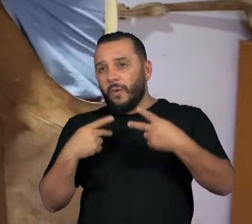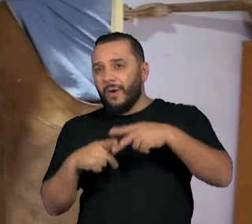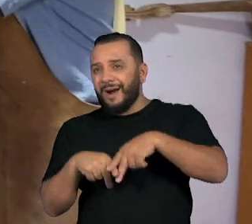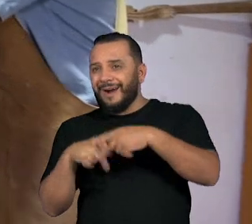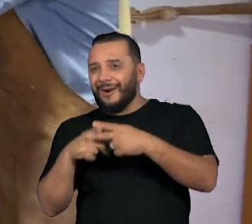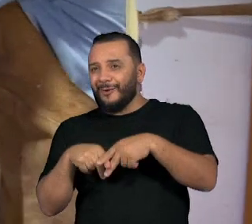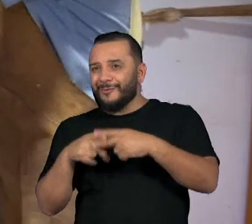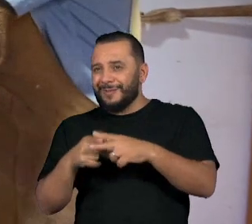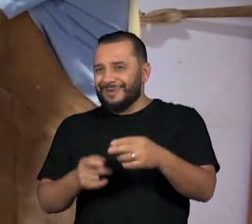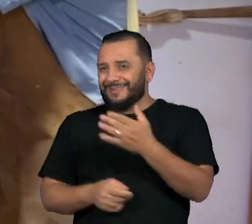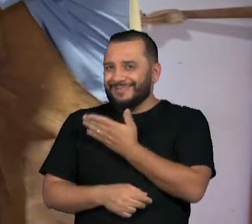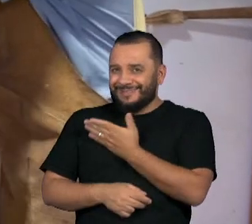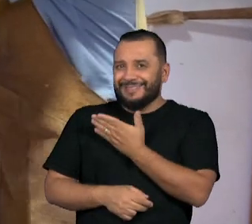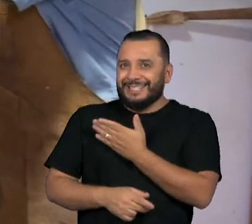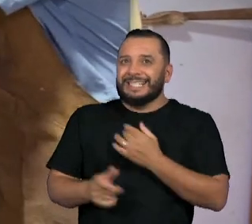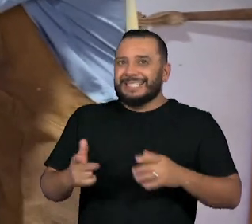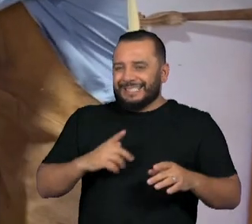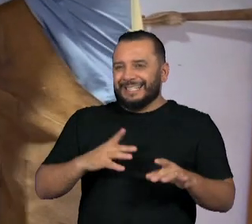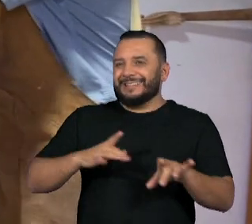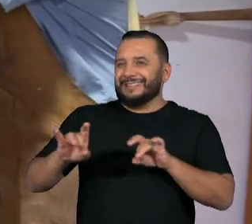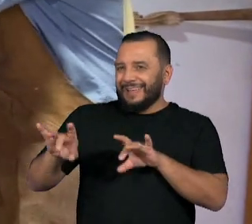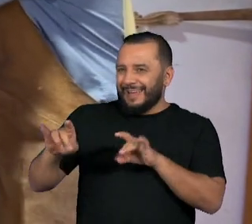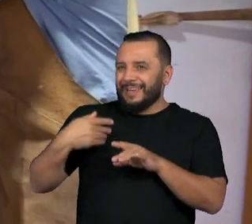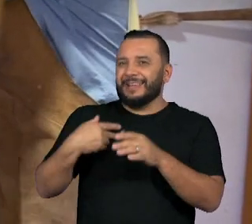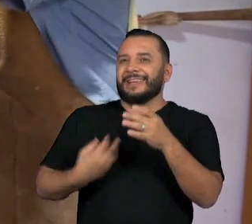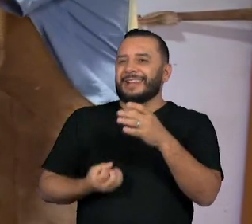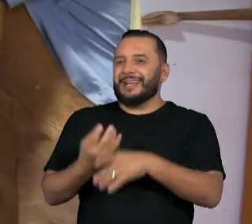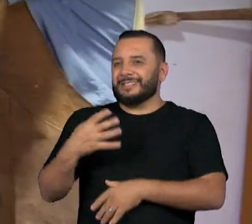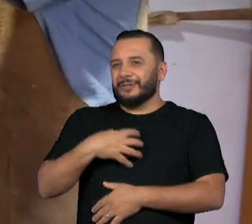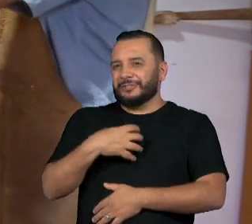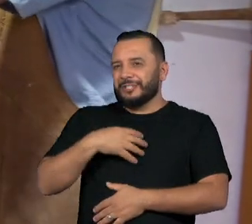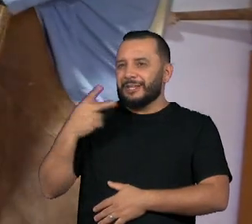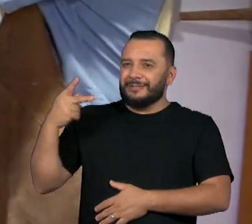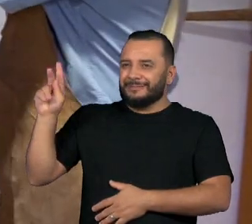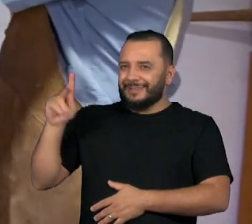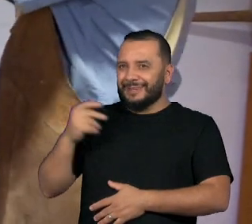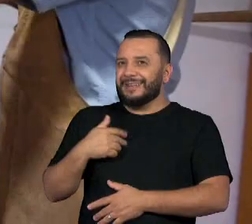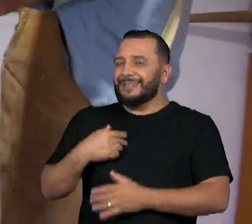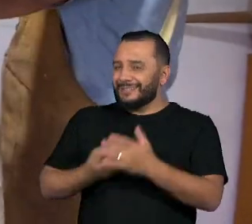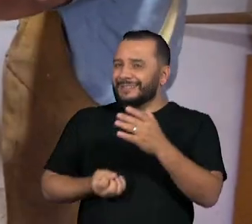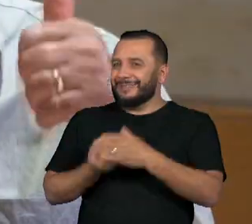luthier tem a sua estética de construção, o seu estilo, o seu jeito de construir.